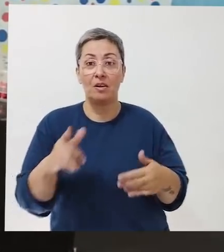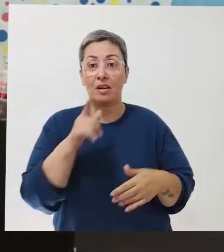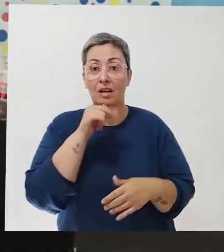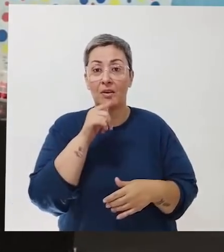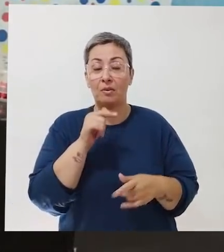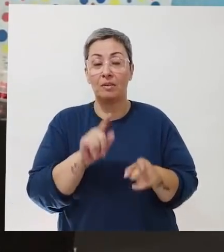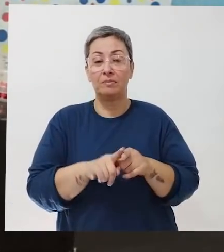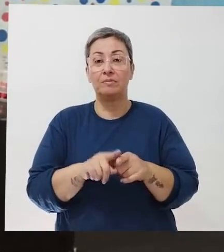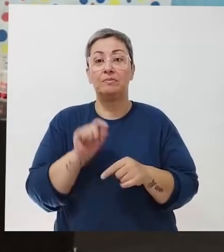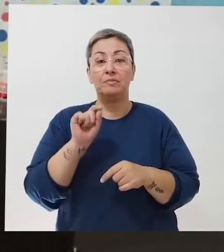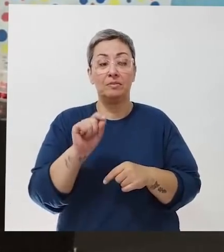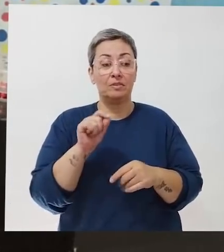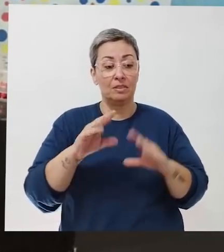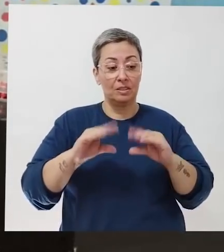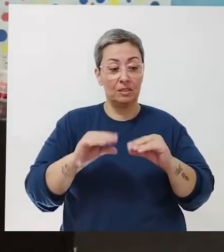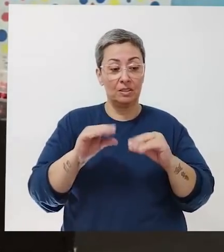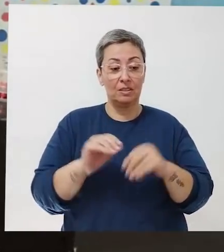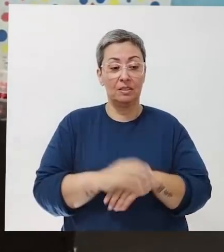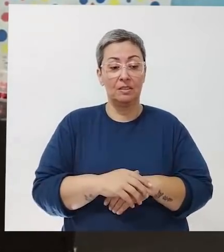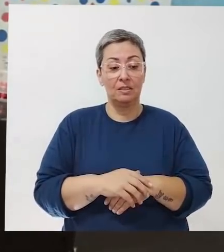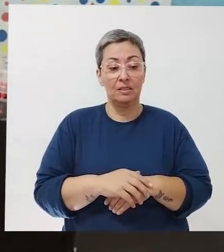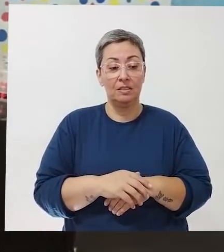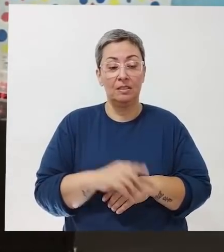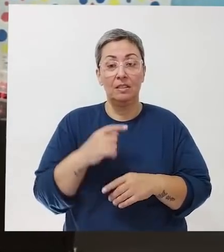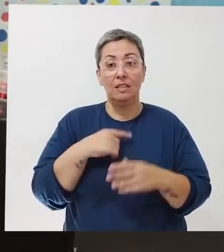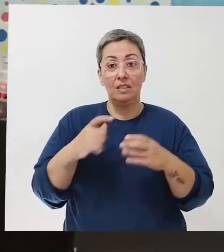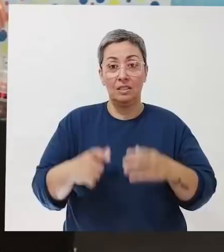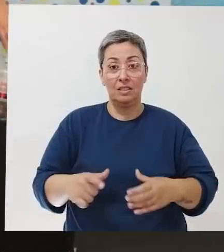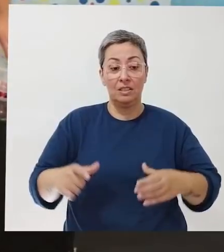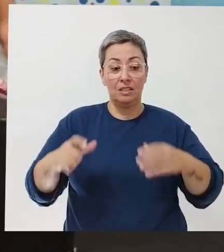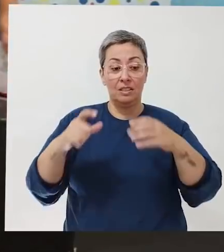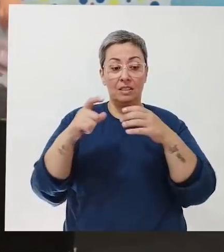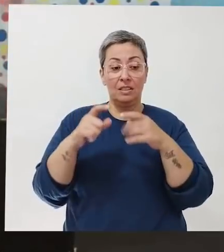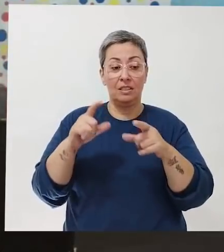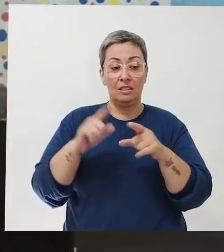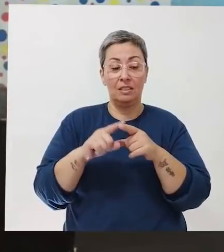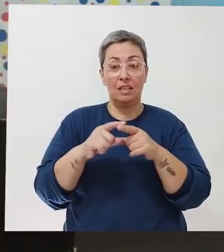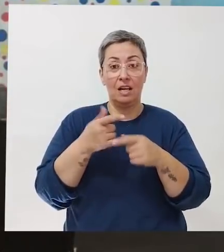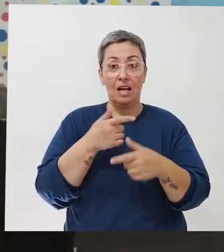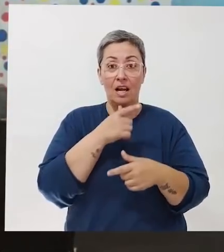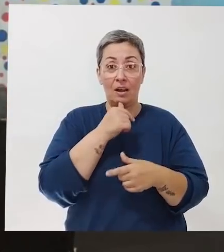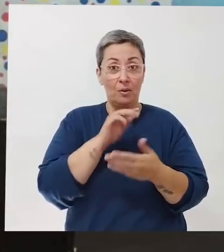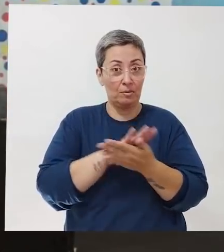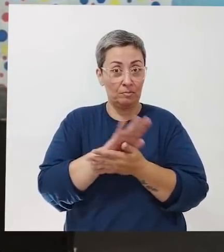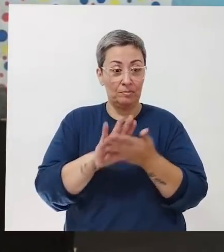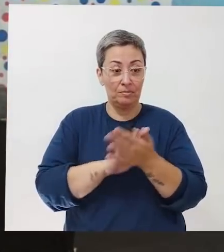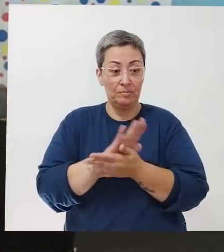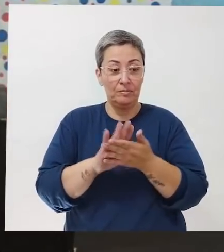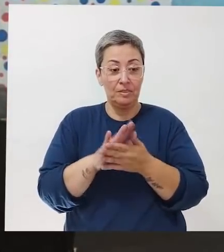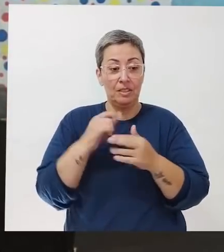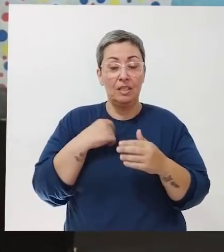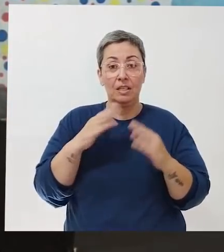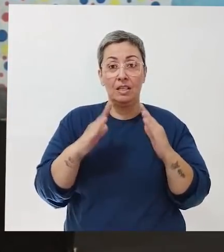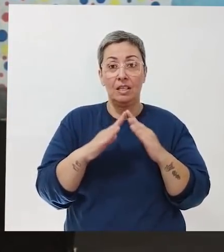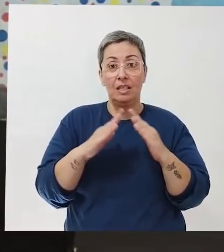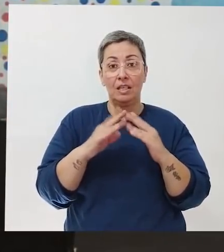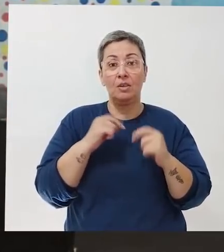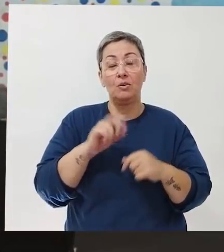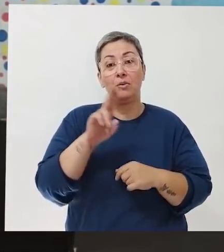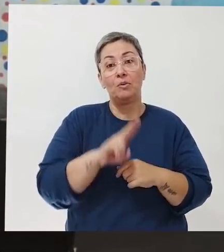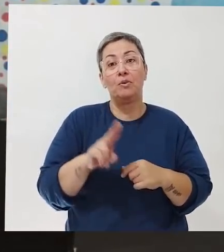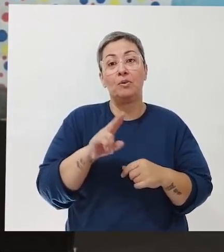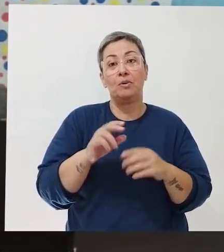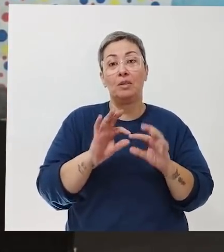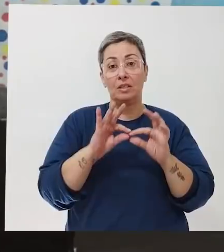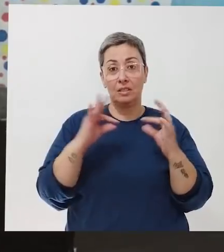com água, esponja e um recipiente sem água. Aqui na minha casa eu